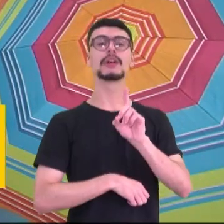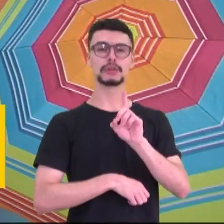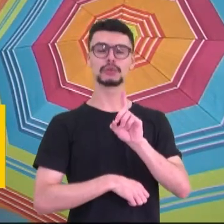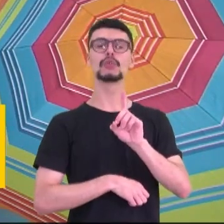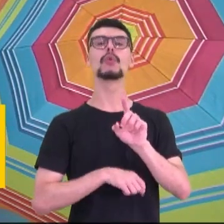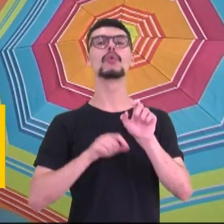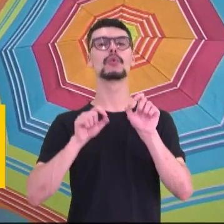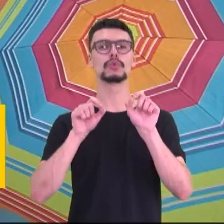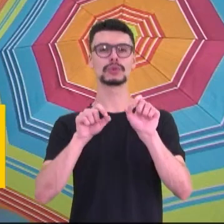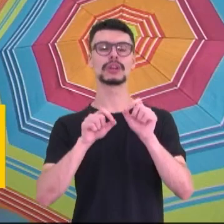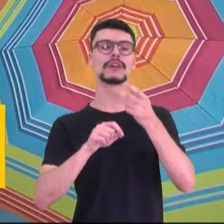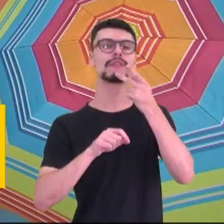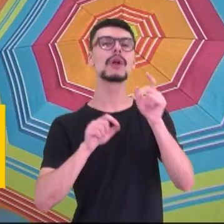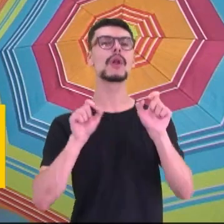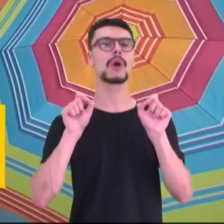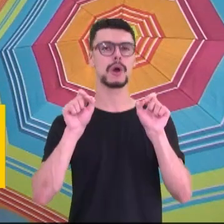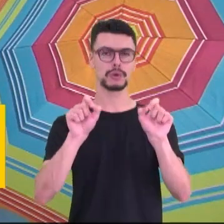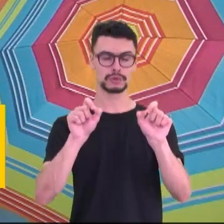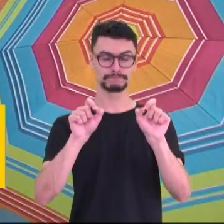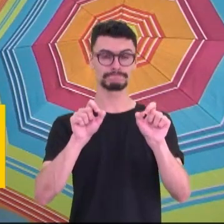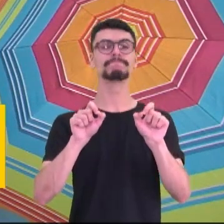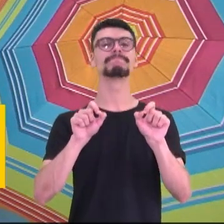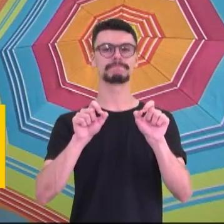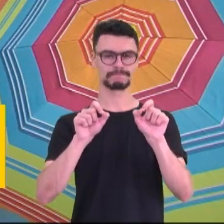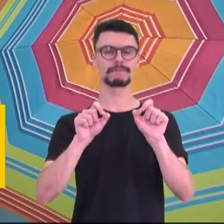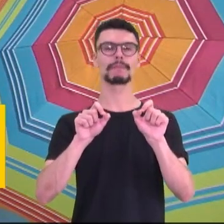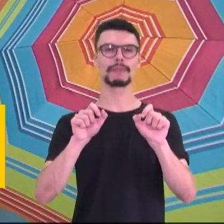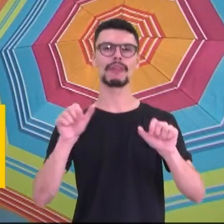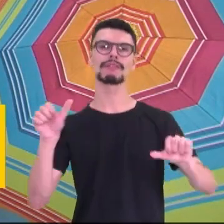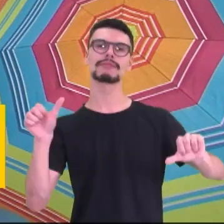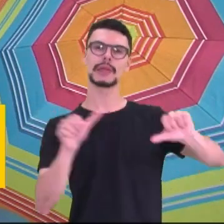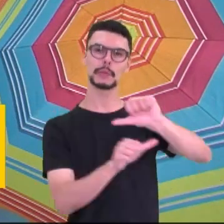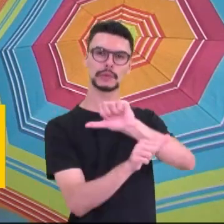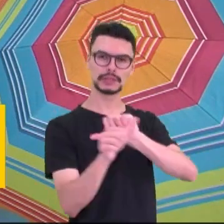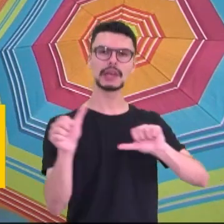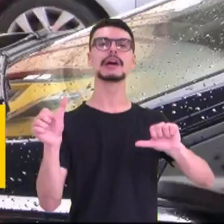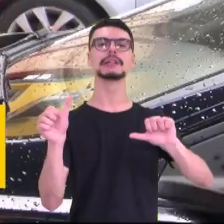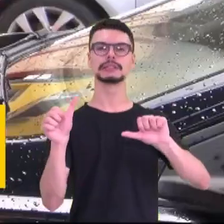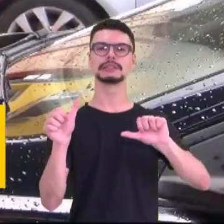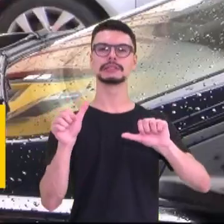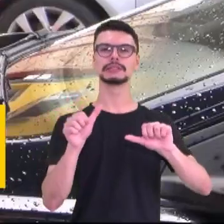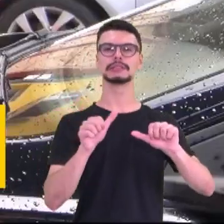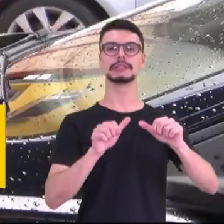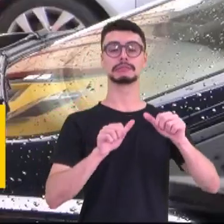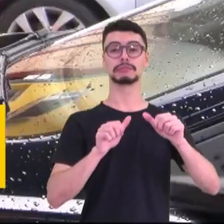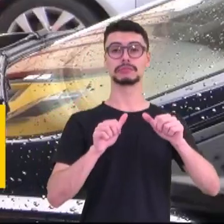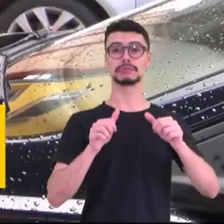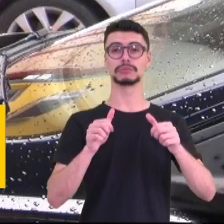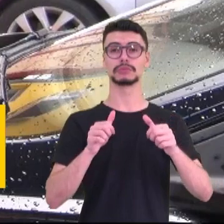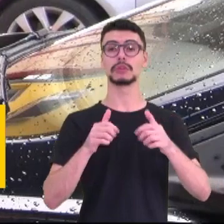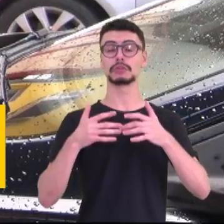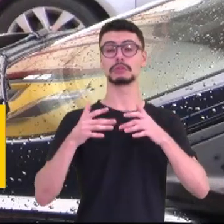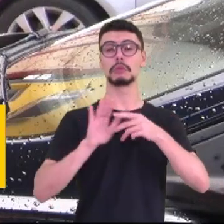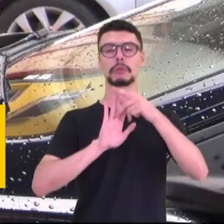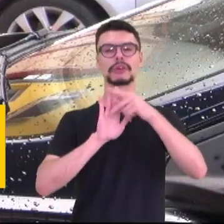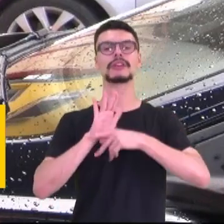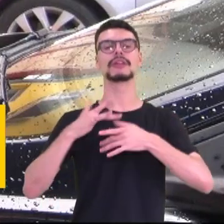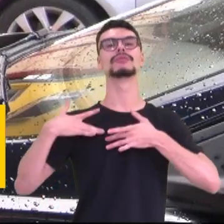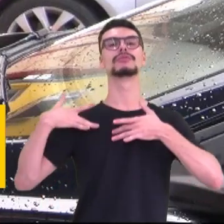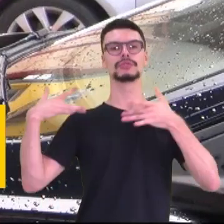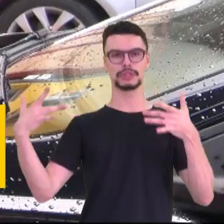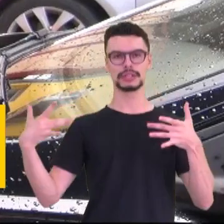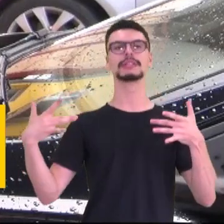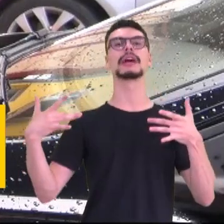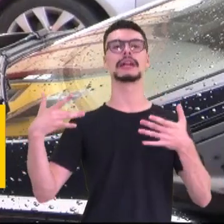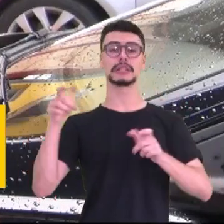seguinte. Houve essa troca momentânea do Projeto Verão Maior, agora pelo Projeto de Solidariedade, onde essas pessoas que